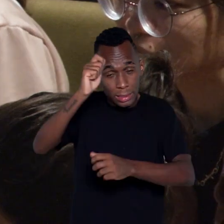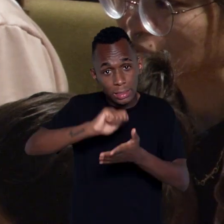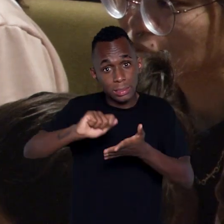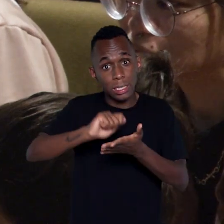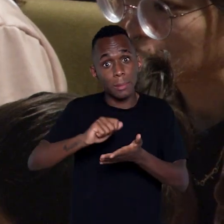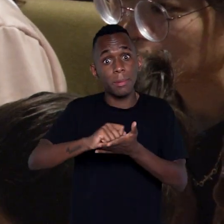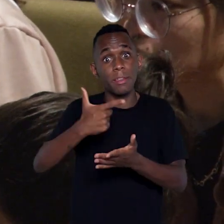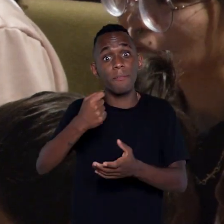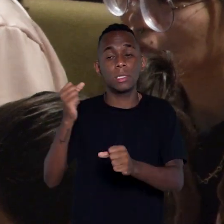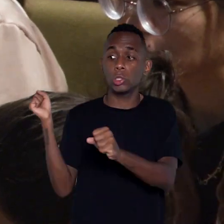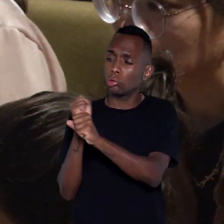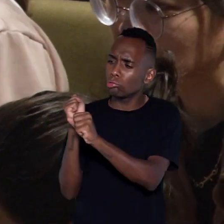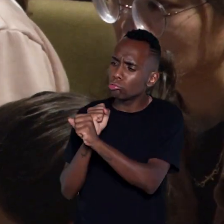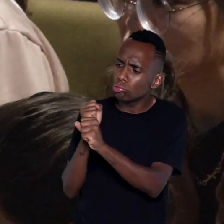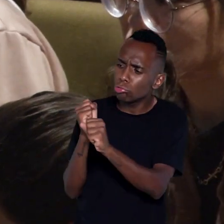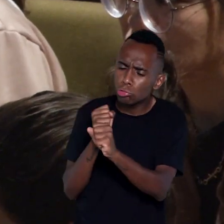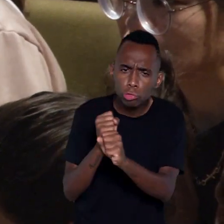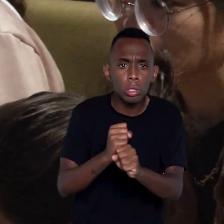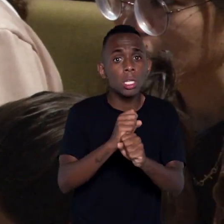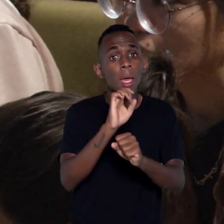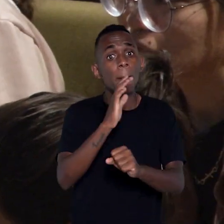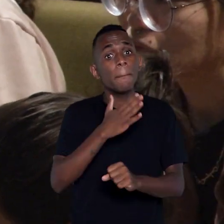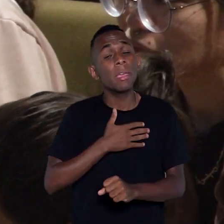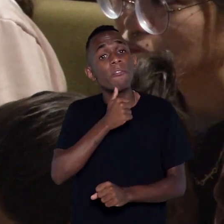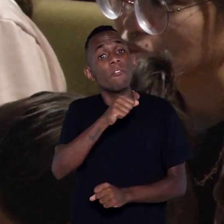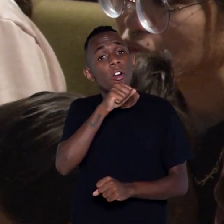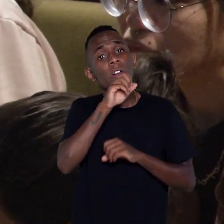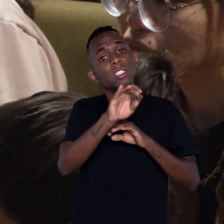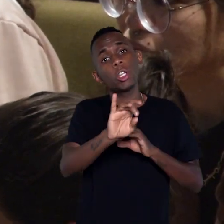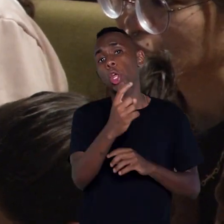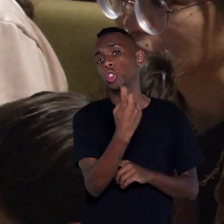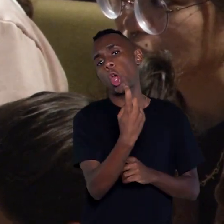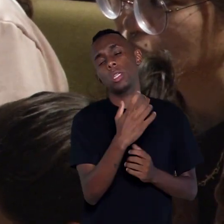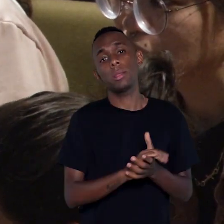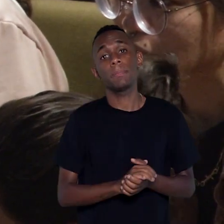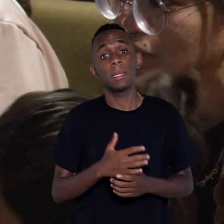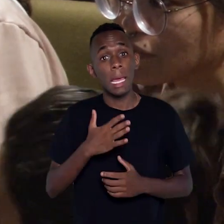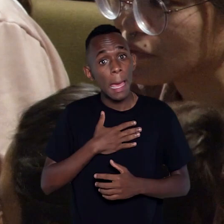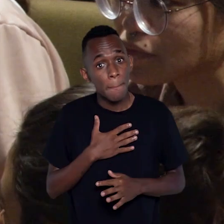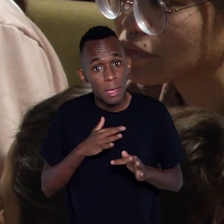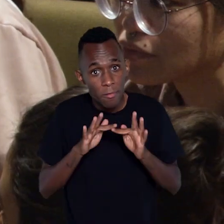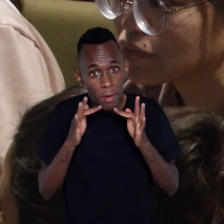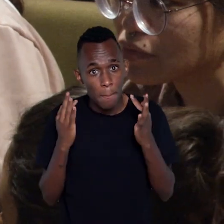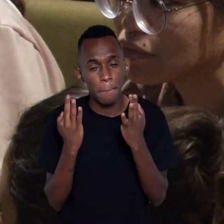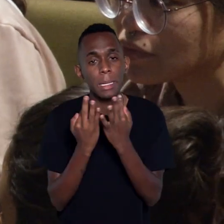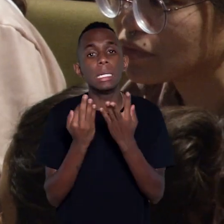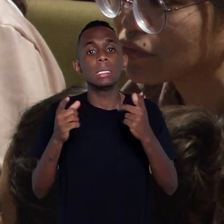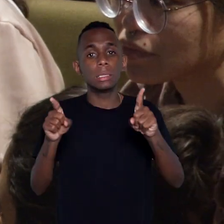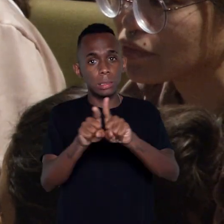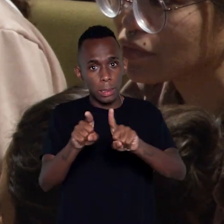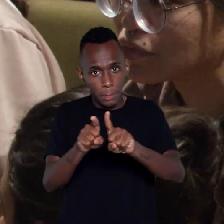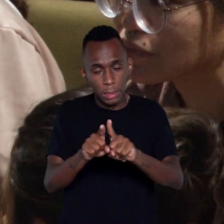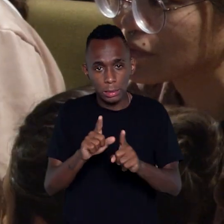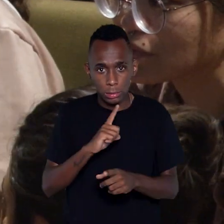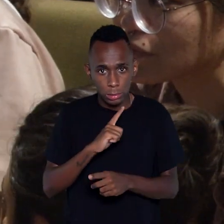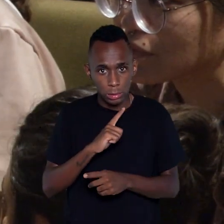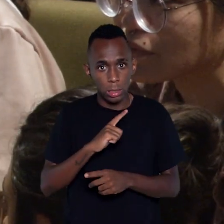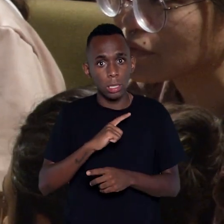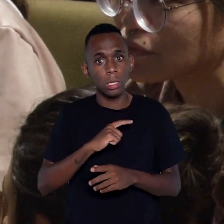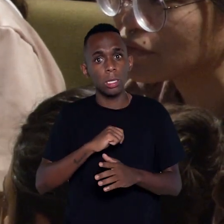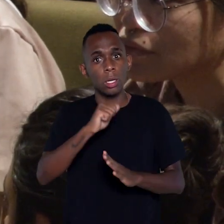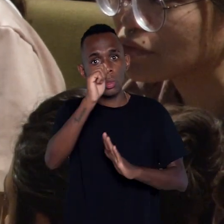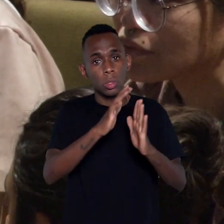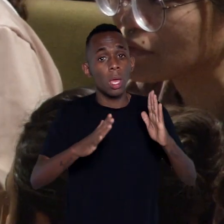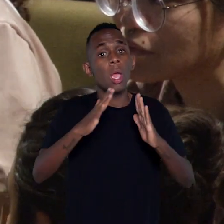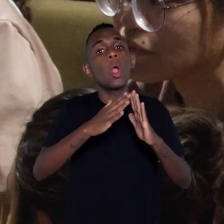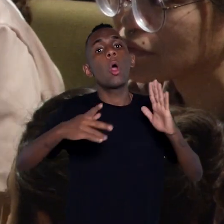por 20 anos, assim como Bibiana. E minha família, ela também tem um